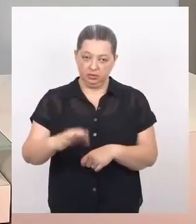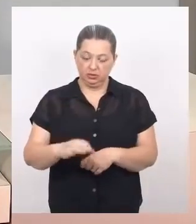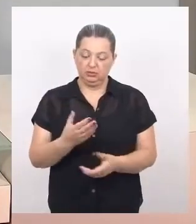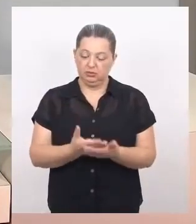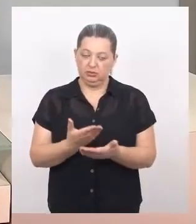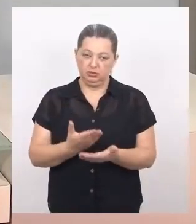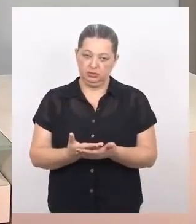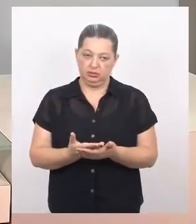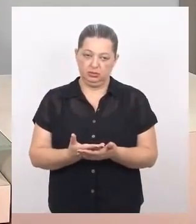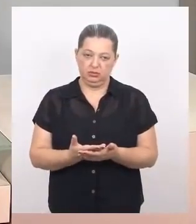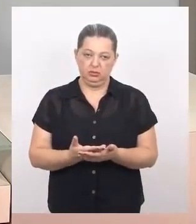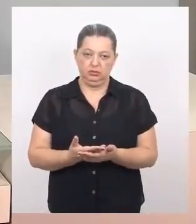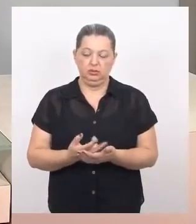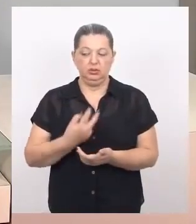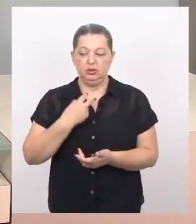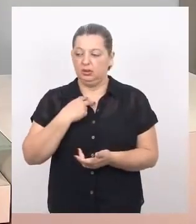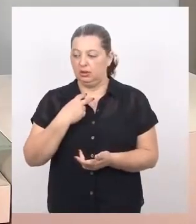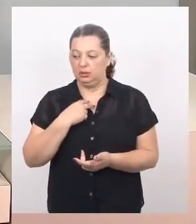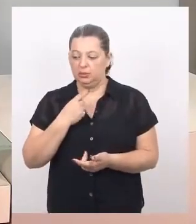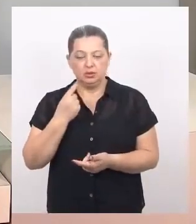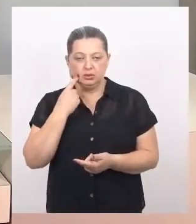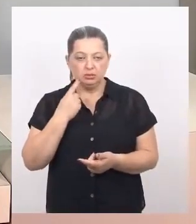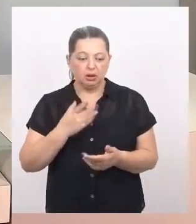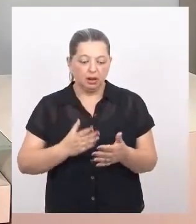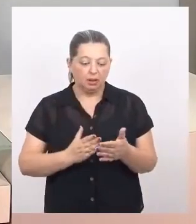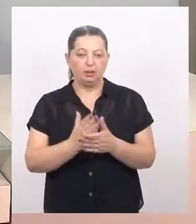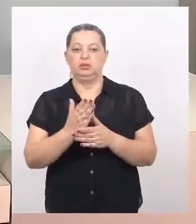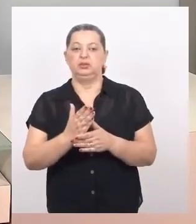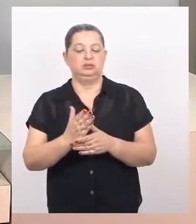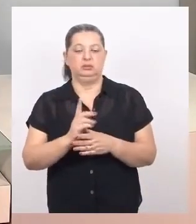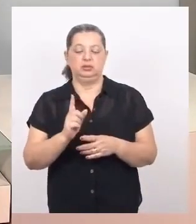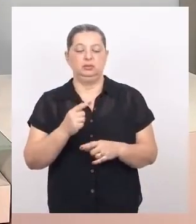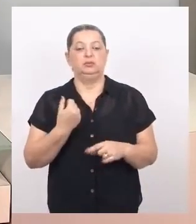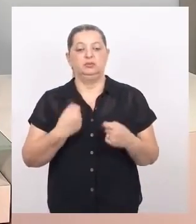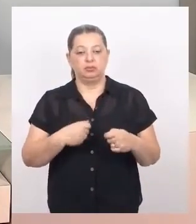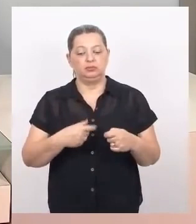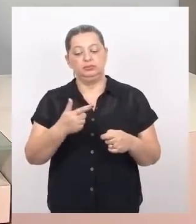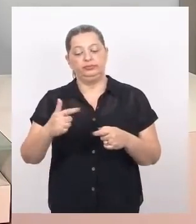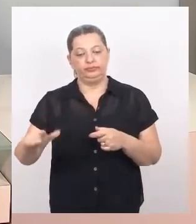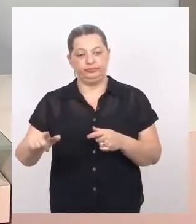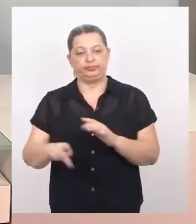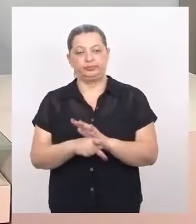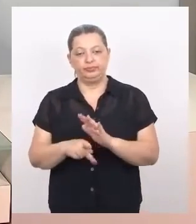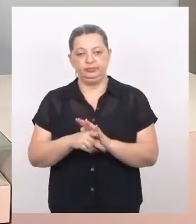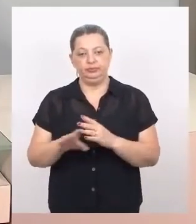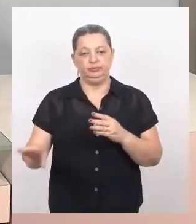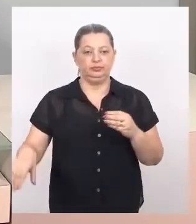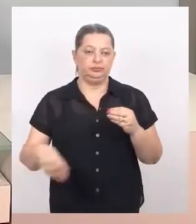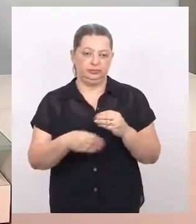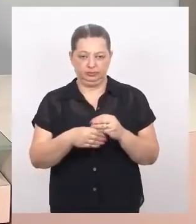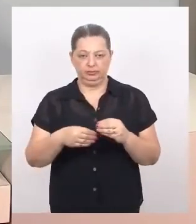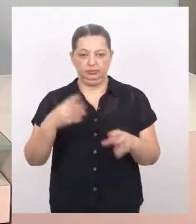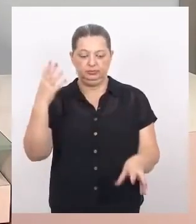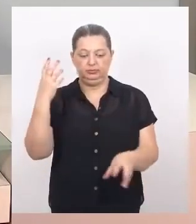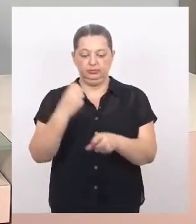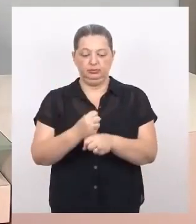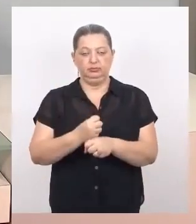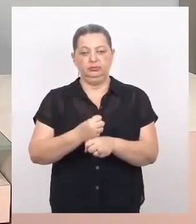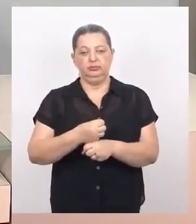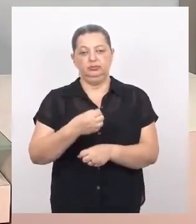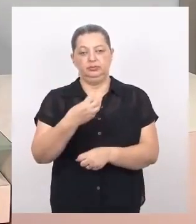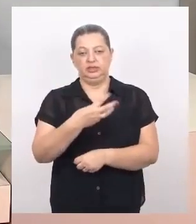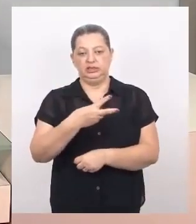ultrapasse, contando os ATPIs, das 32. Os outros, eles entram como jornada suplementar até 32 aulas, tá